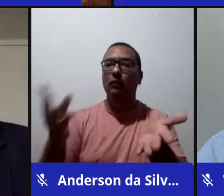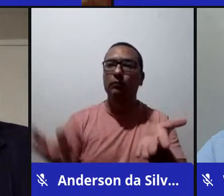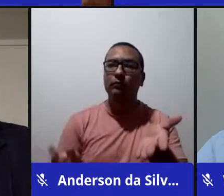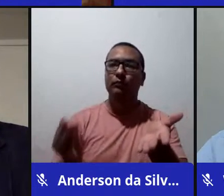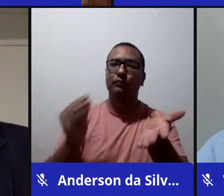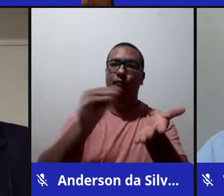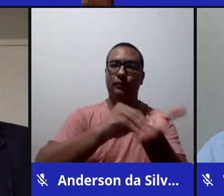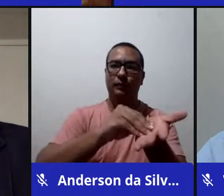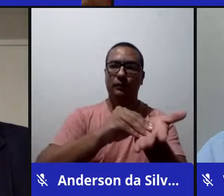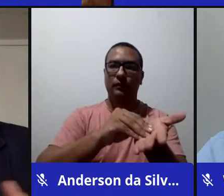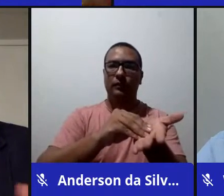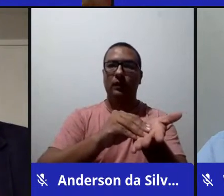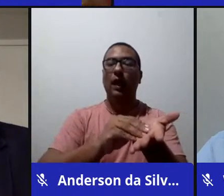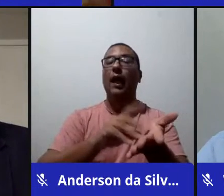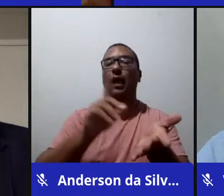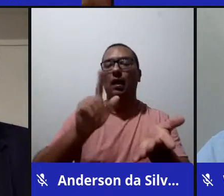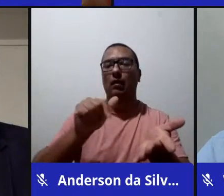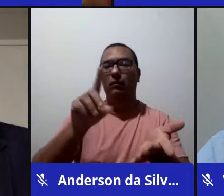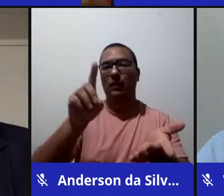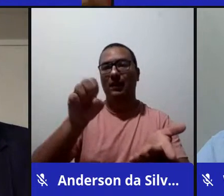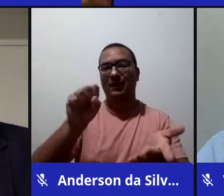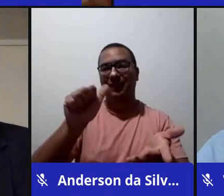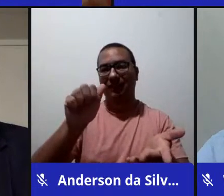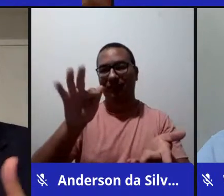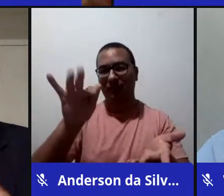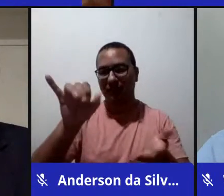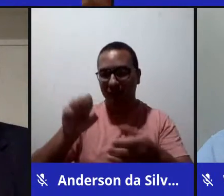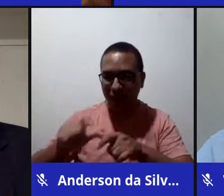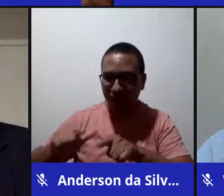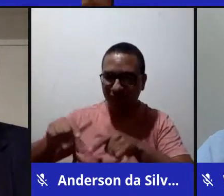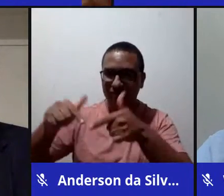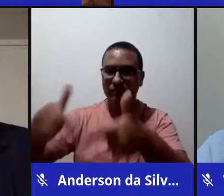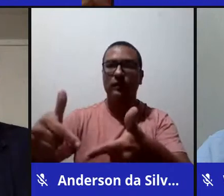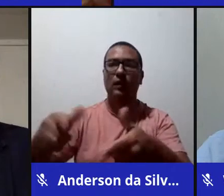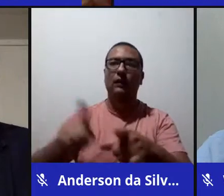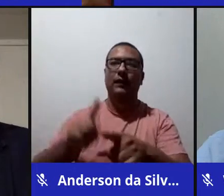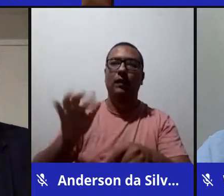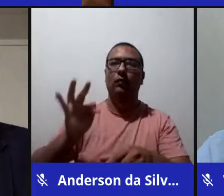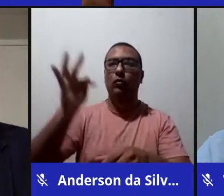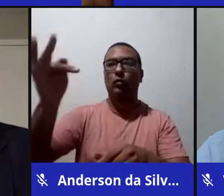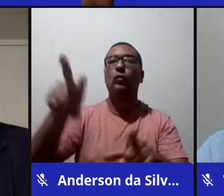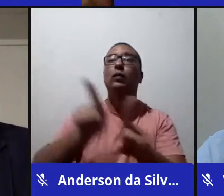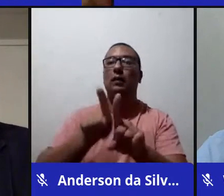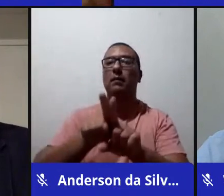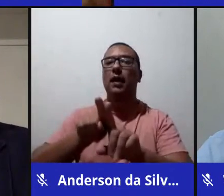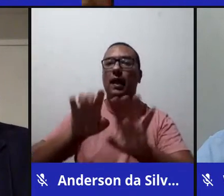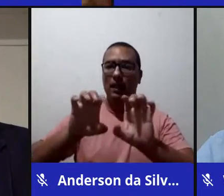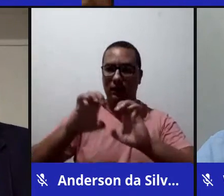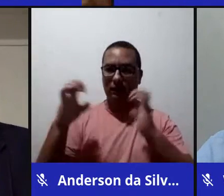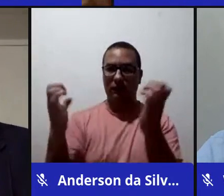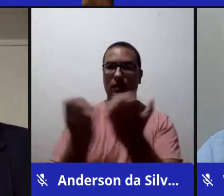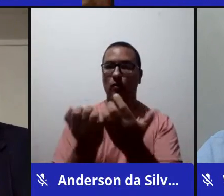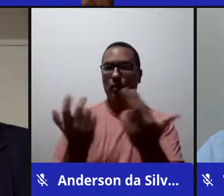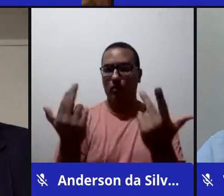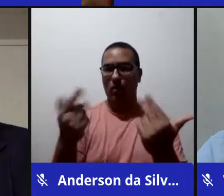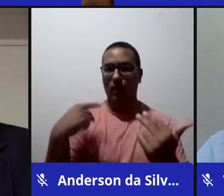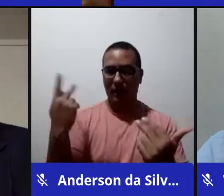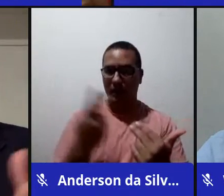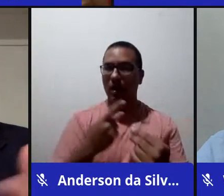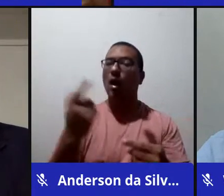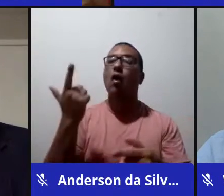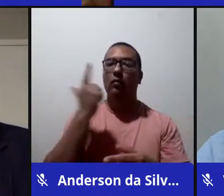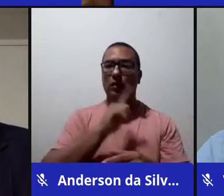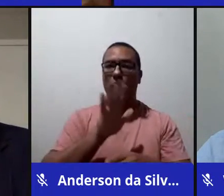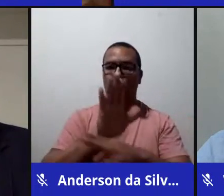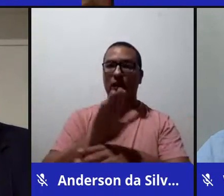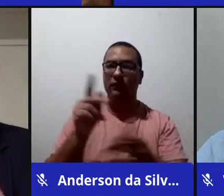novos desafios que temos pela frente, e seguramente eventos como esse fazem uma diferença significativa.